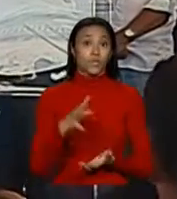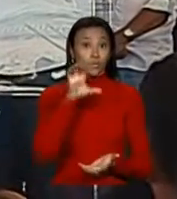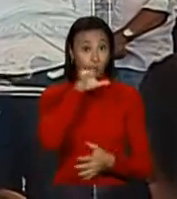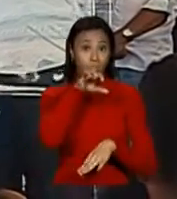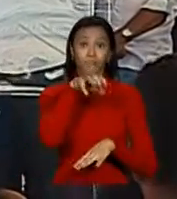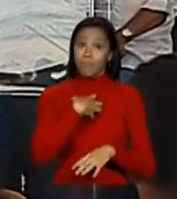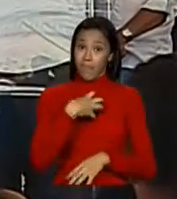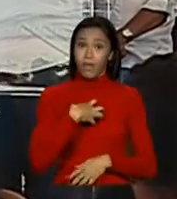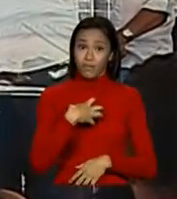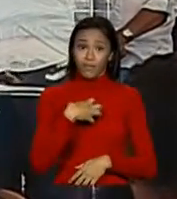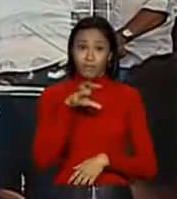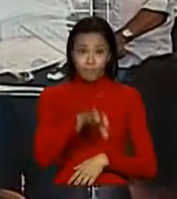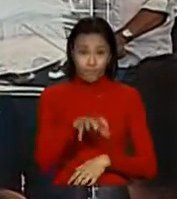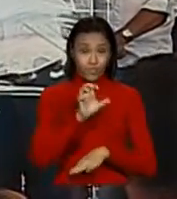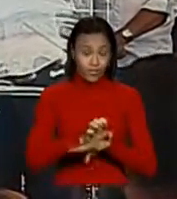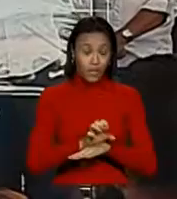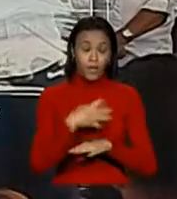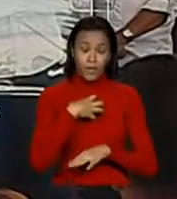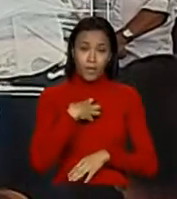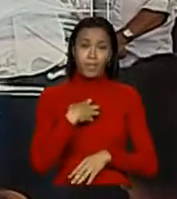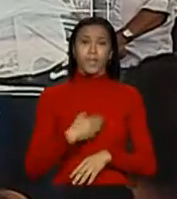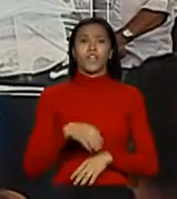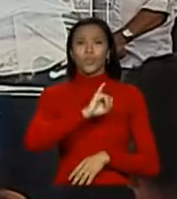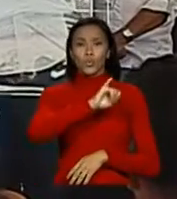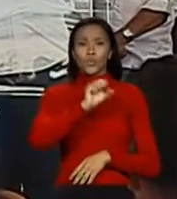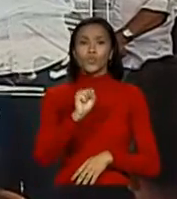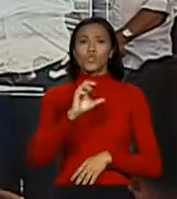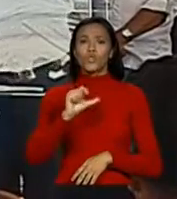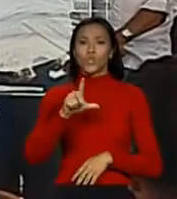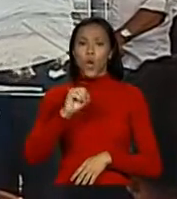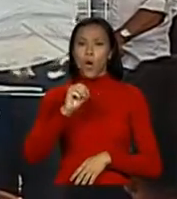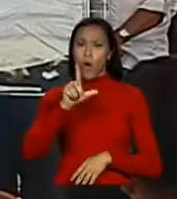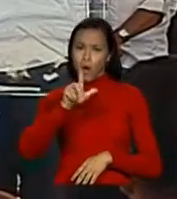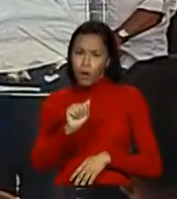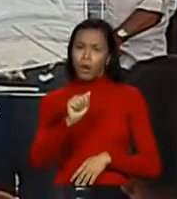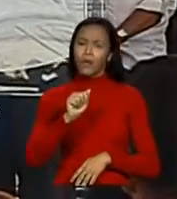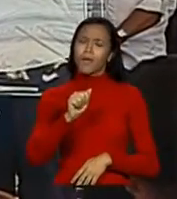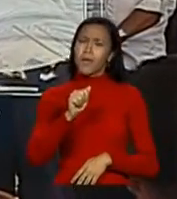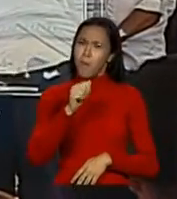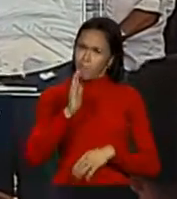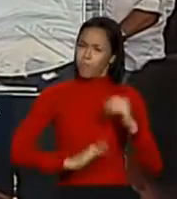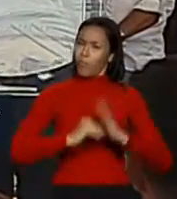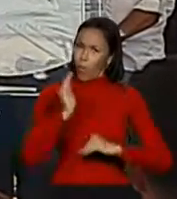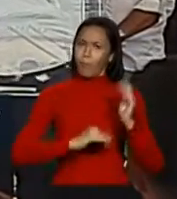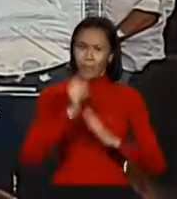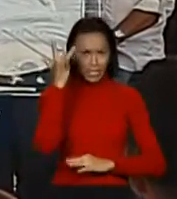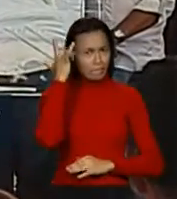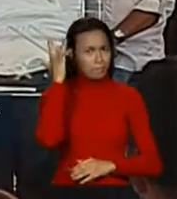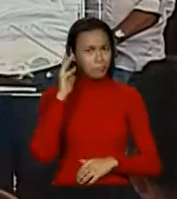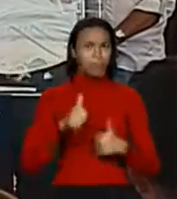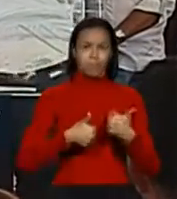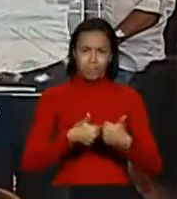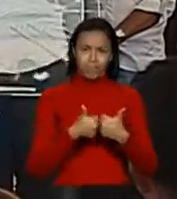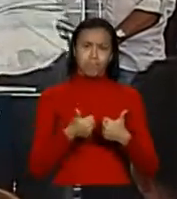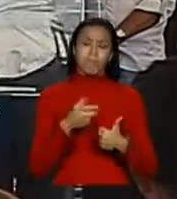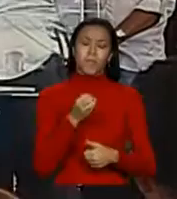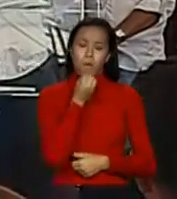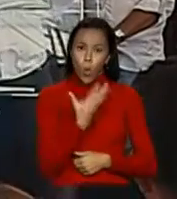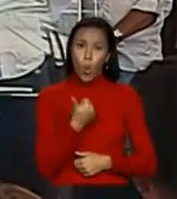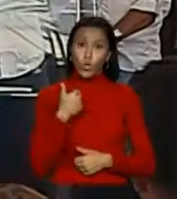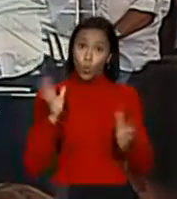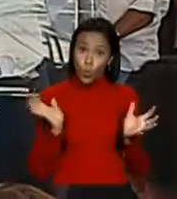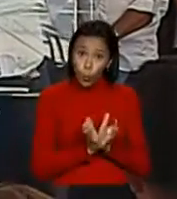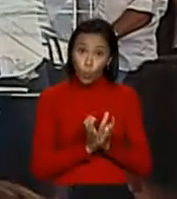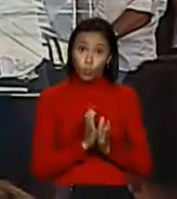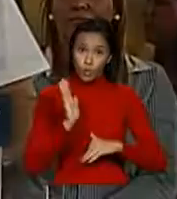Bahia secretário de saúde da Bahia companheiro Jorge sola um quadro competente da saúde que o Senhor tem como secretário que lhe der uma equipe